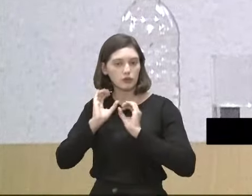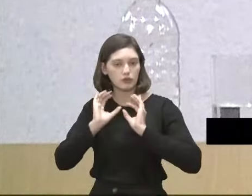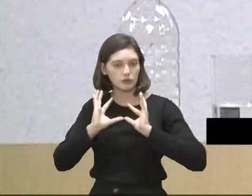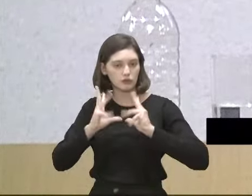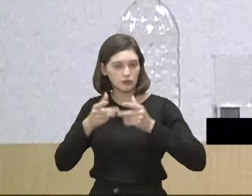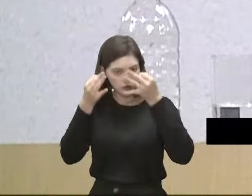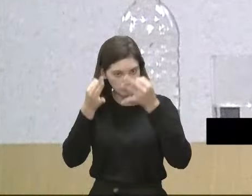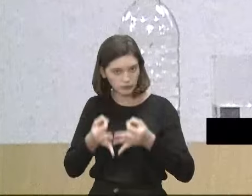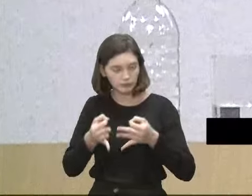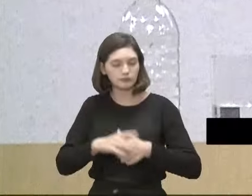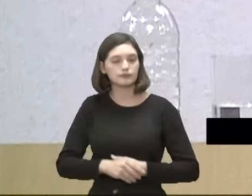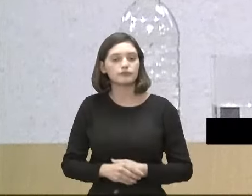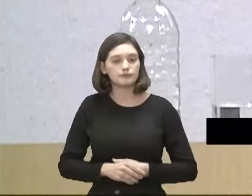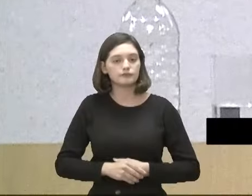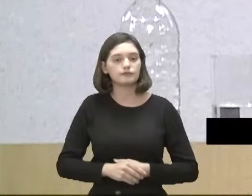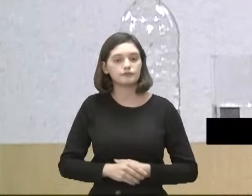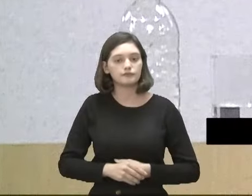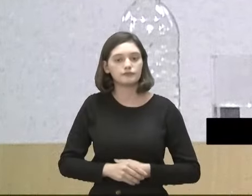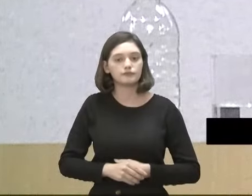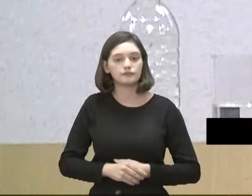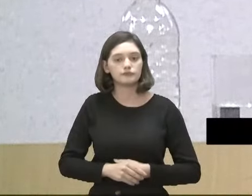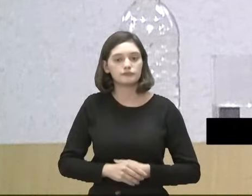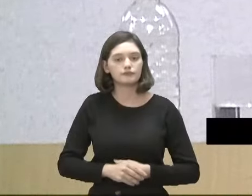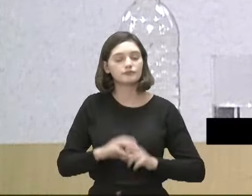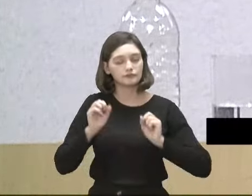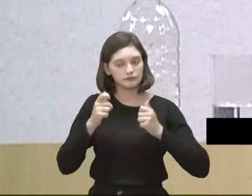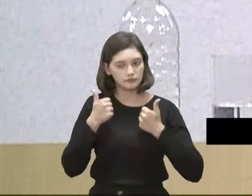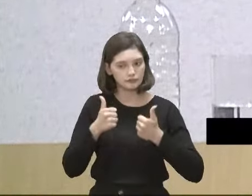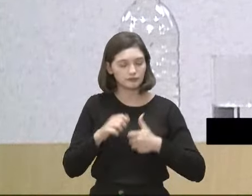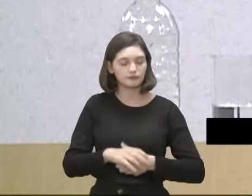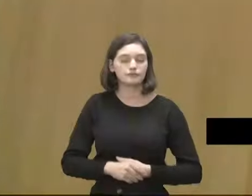tudo formalizado e valores exatos, tá bom?